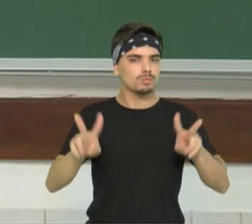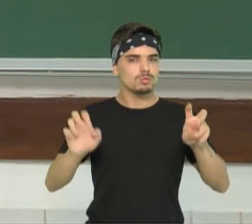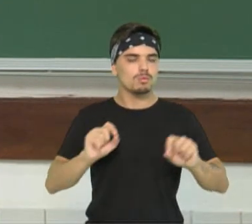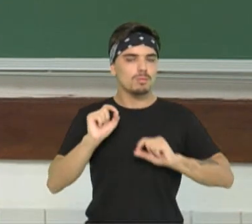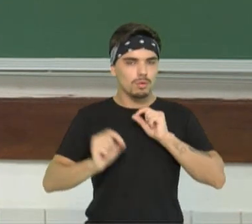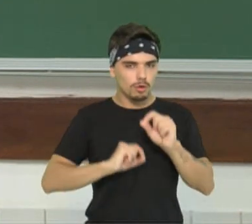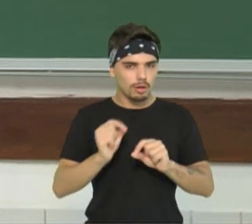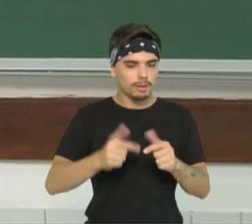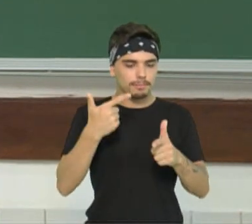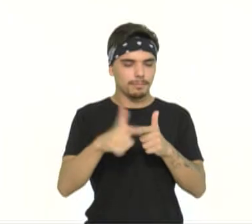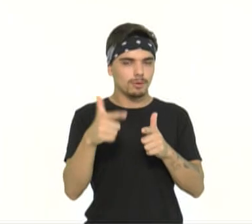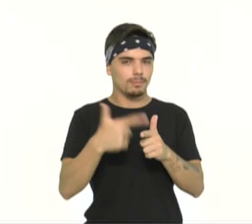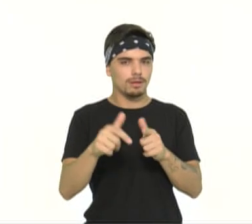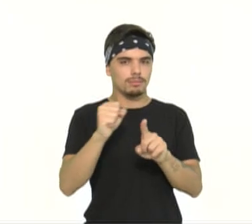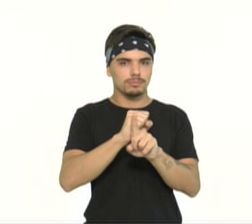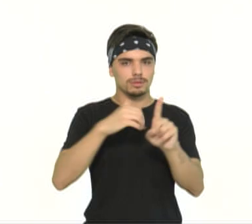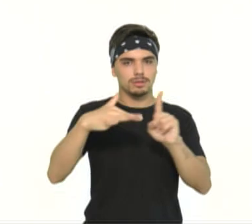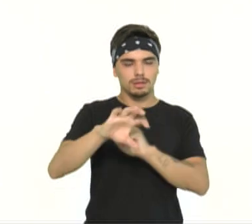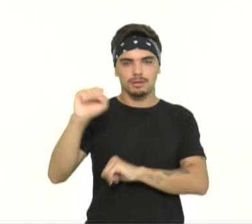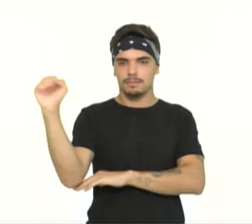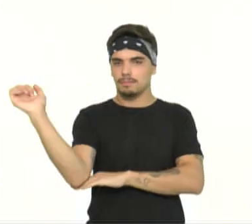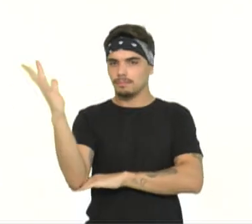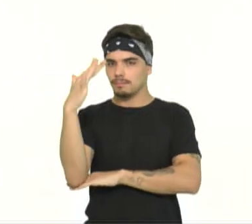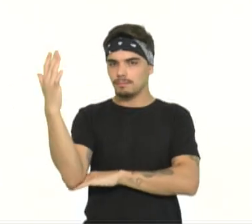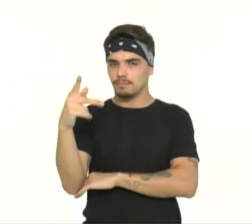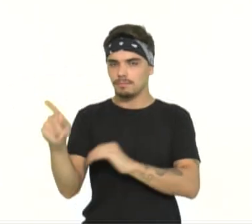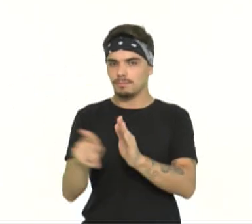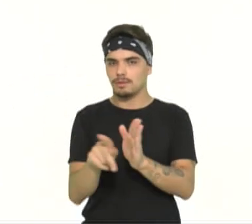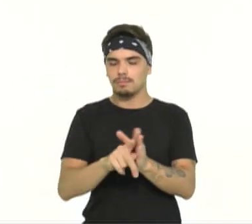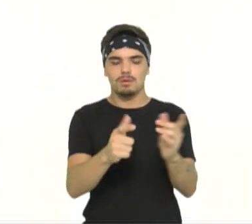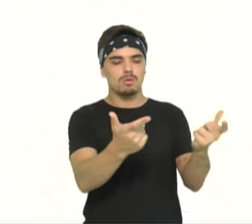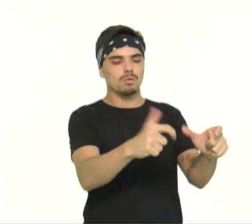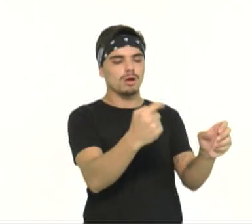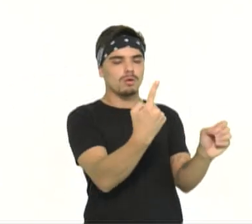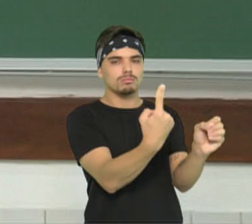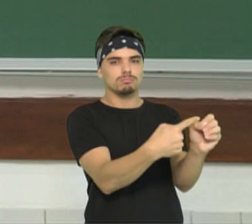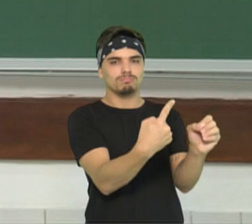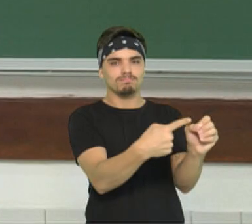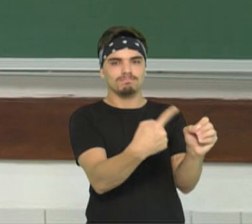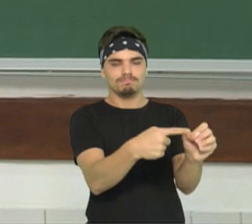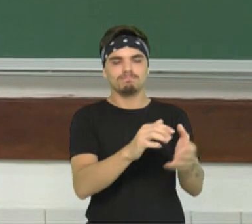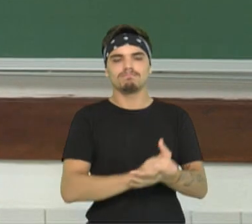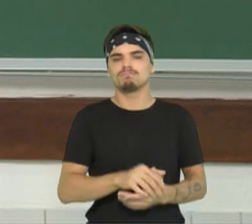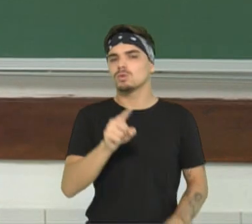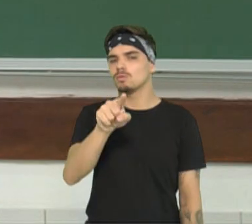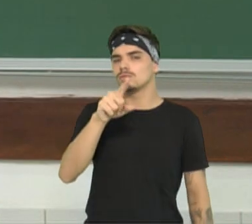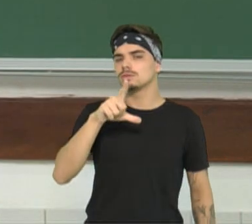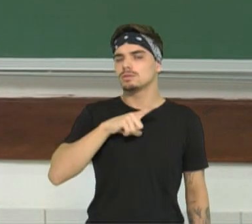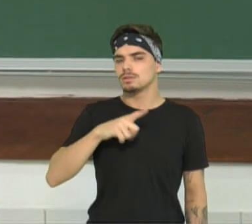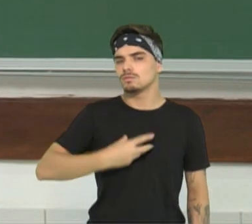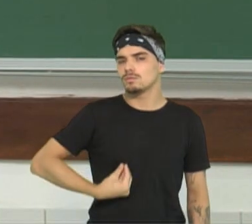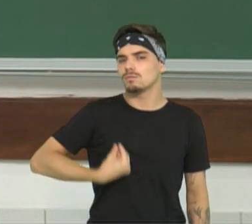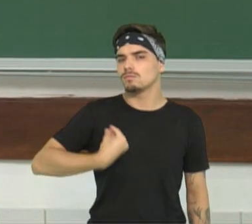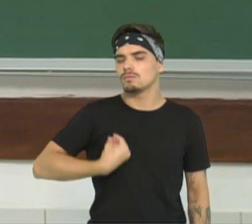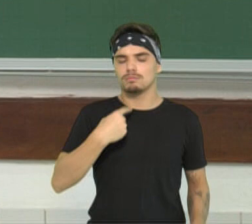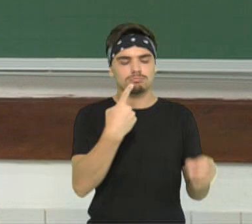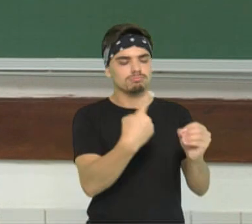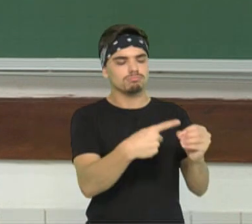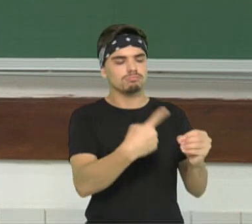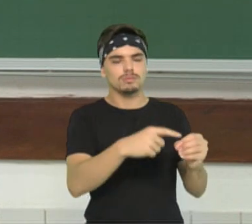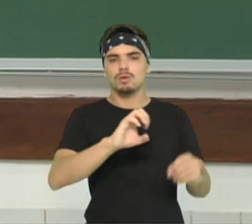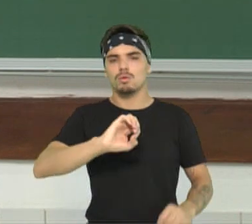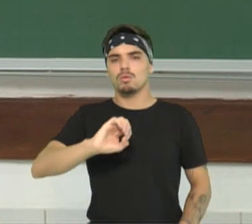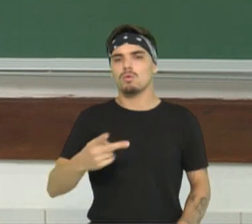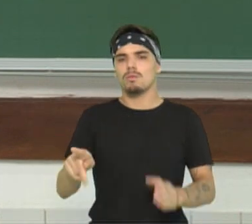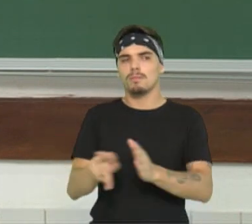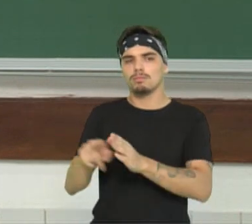então sobre os problemas socioambientais no espaço urbano. Você vive no espaço urbano ou você vive numa